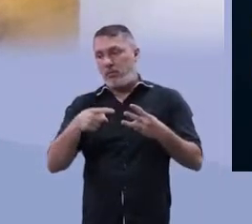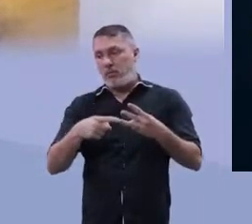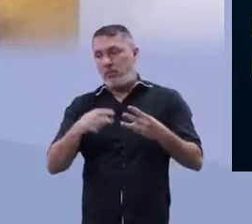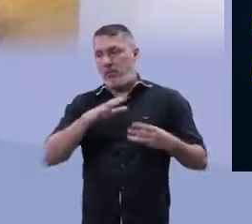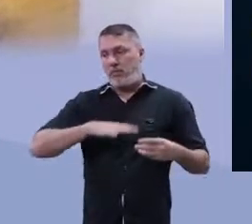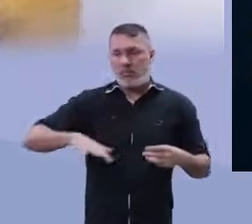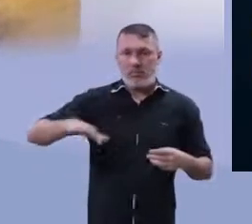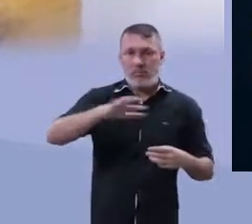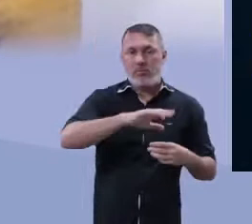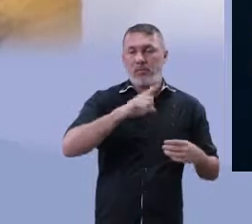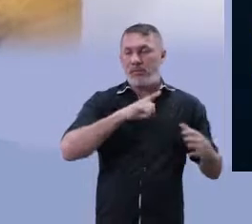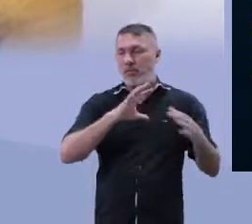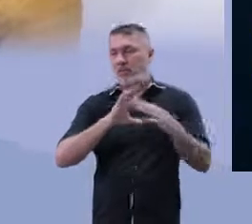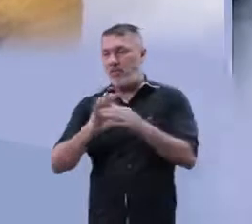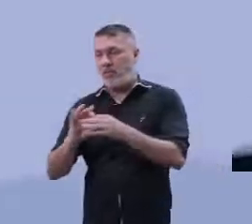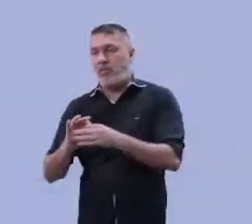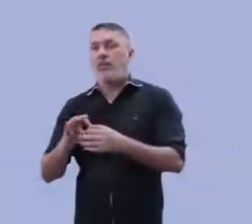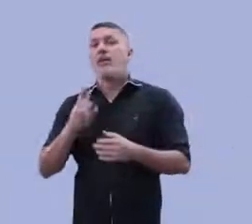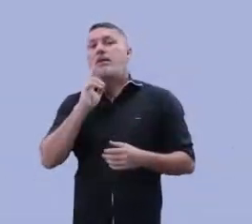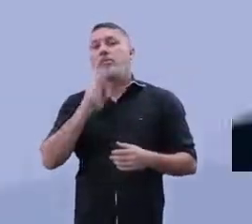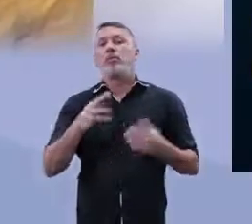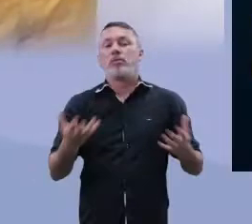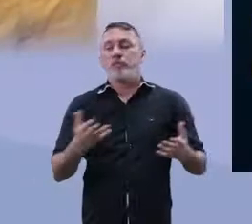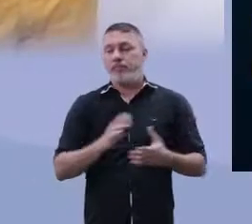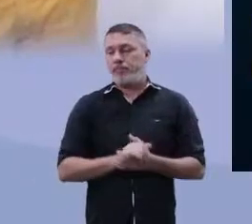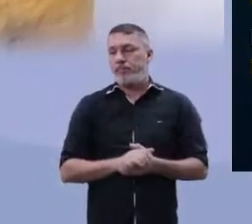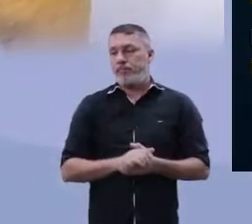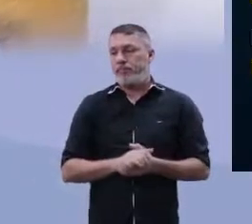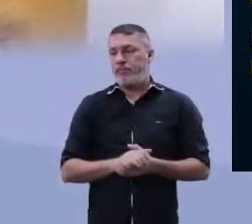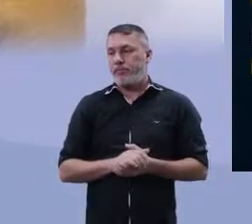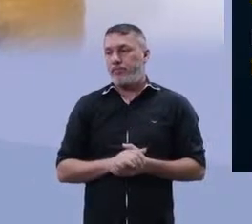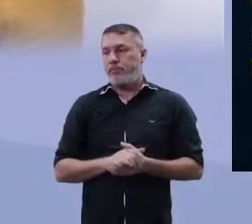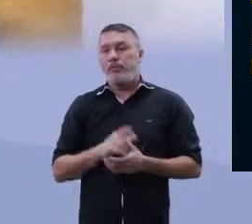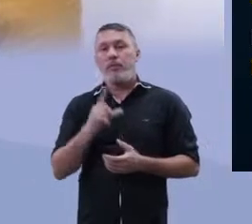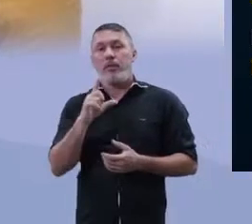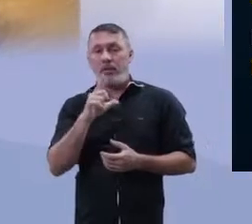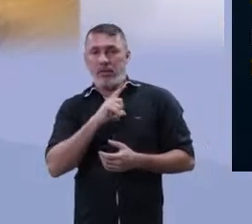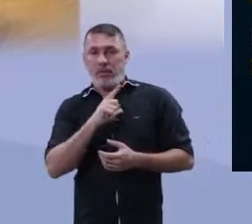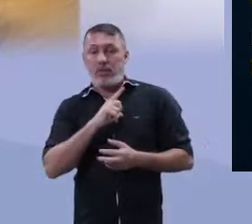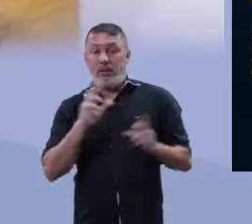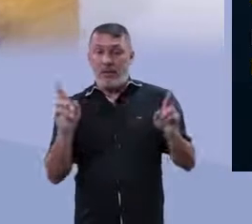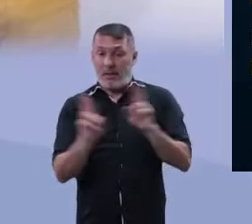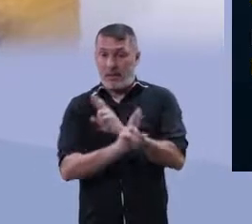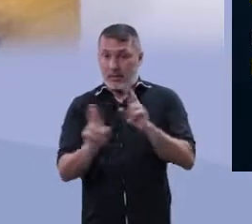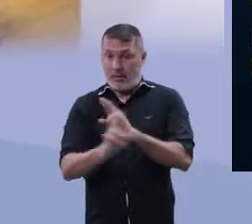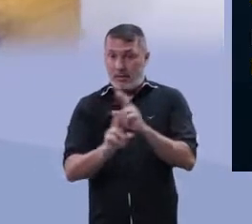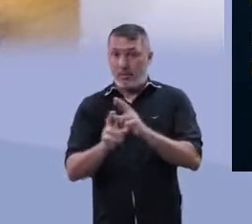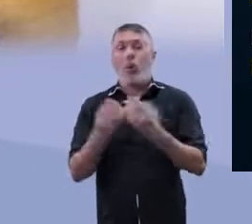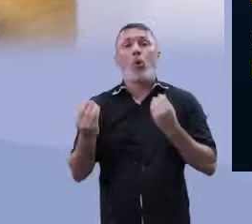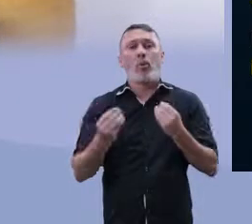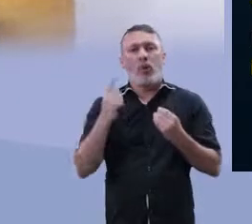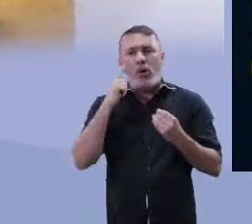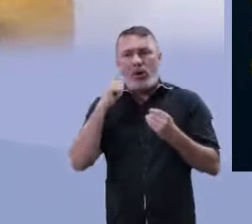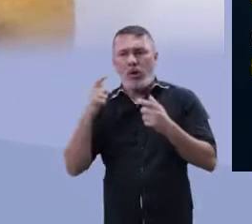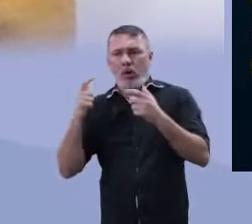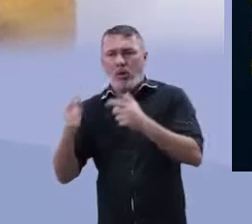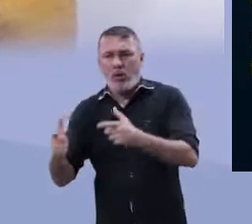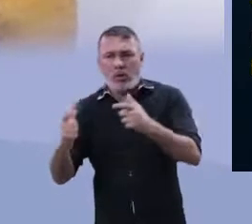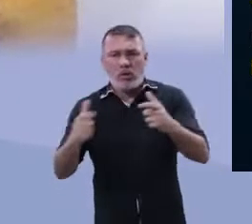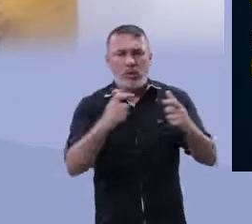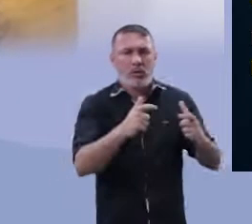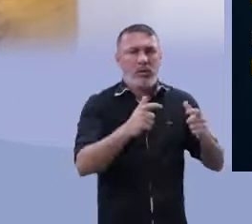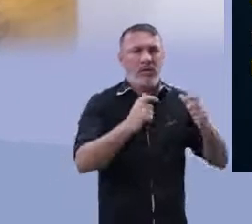do Mersey, né, e do rio Tyne. A relação entre a localização das